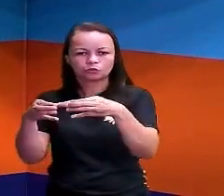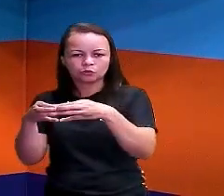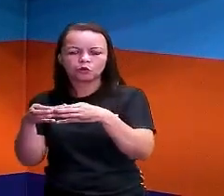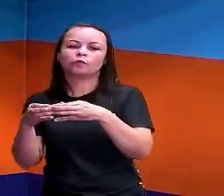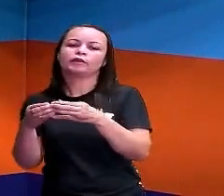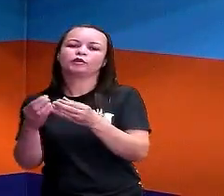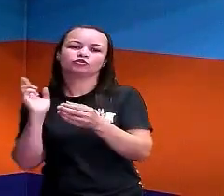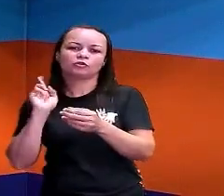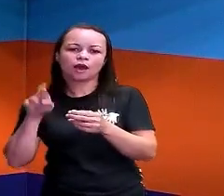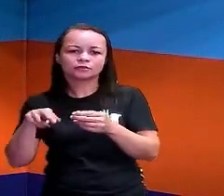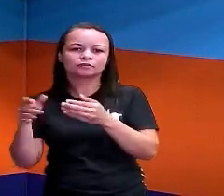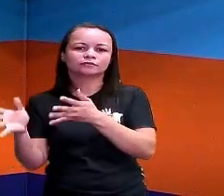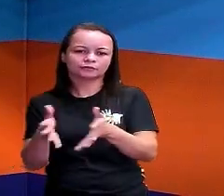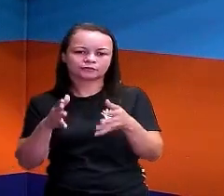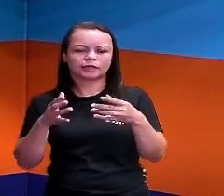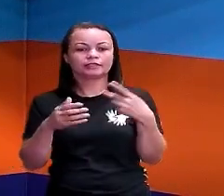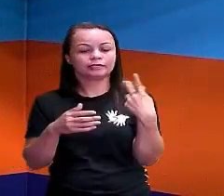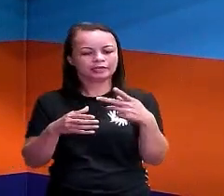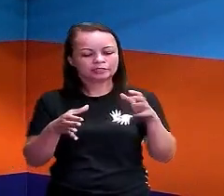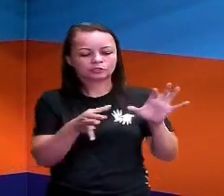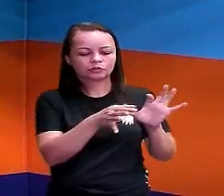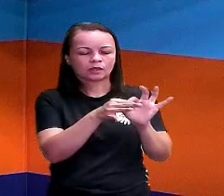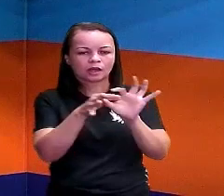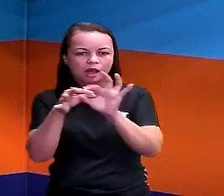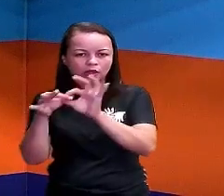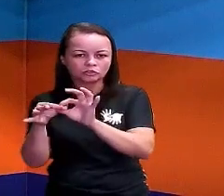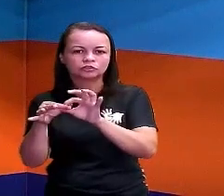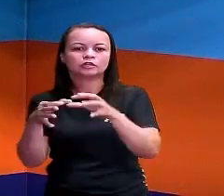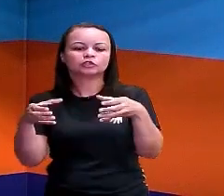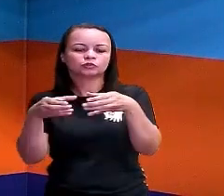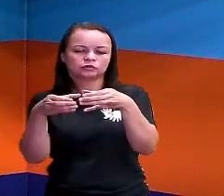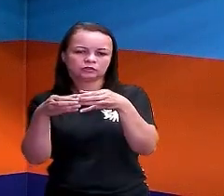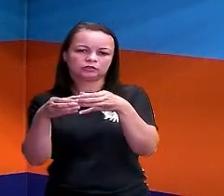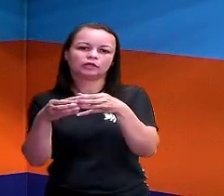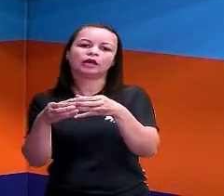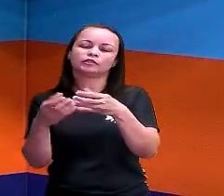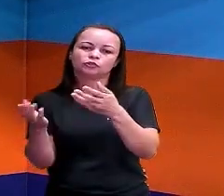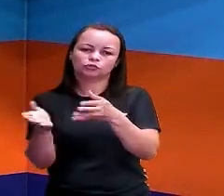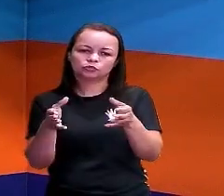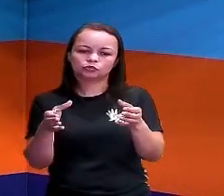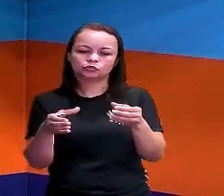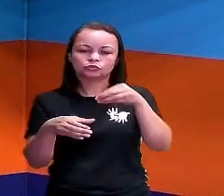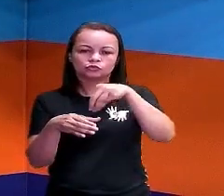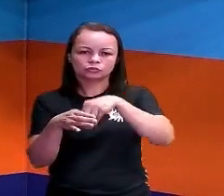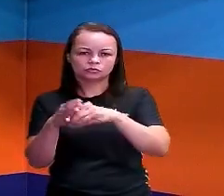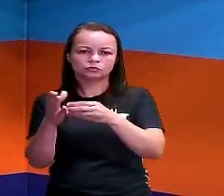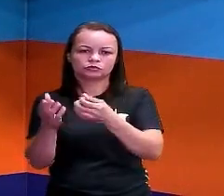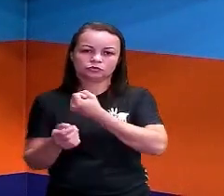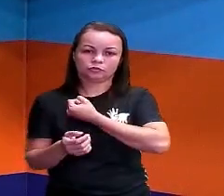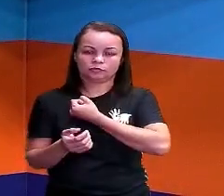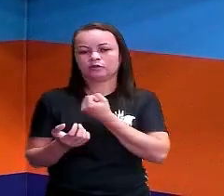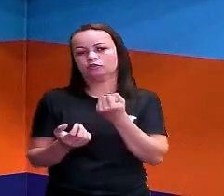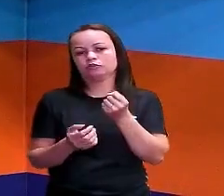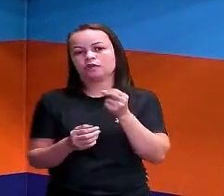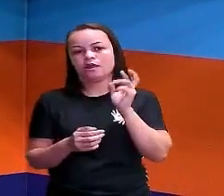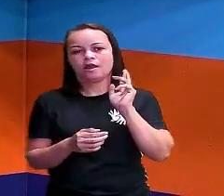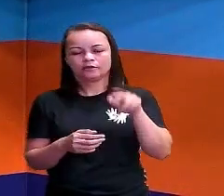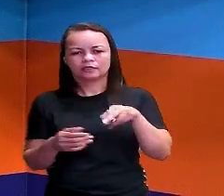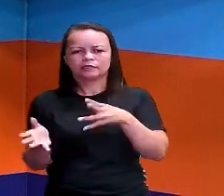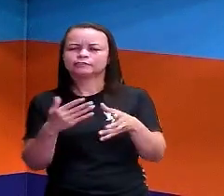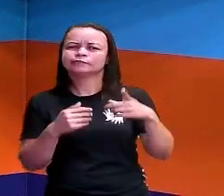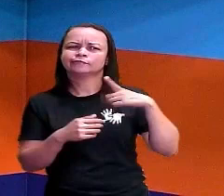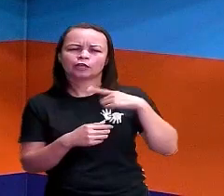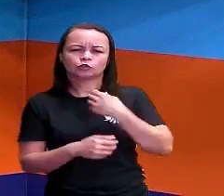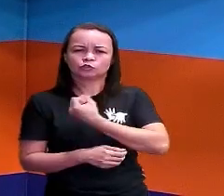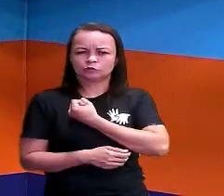naturais e inteiros, estão lá inseridos dentro do conjunto dos números racionais, que são lá os números tem os números fracionários, que